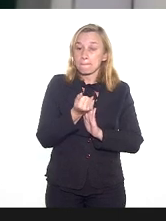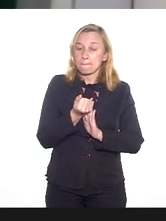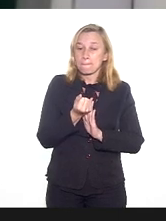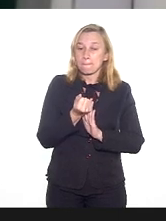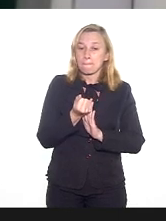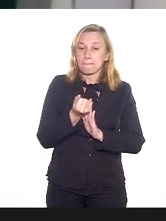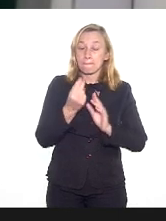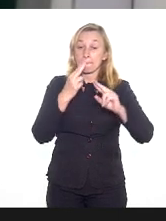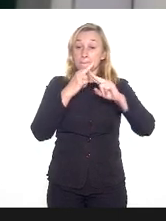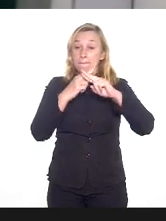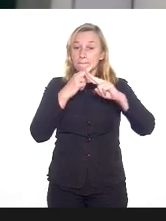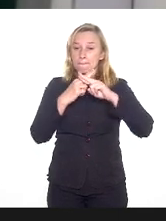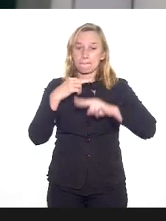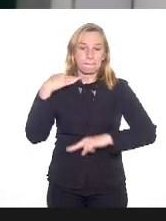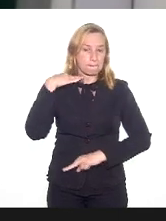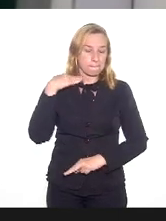Federal.